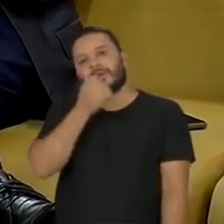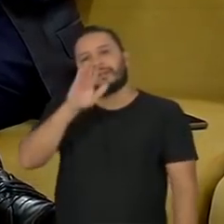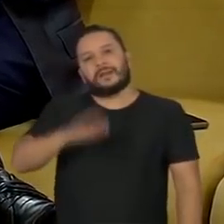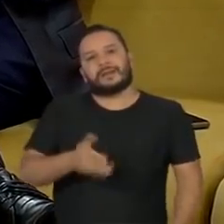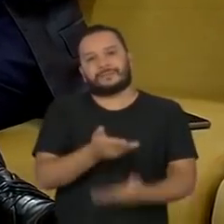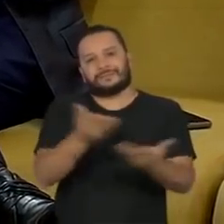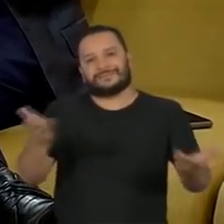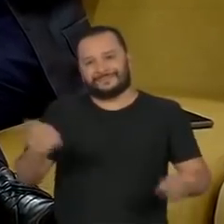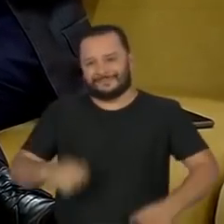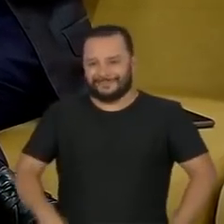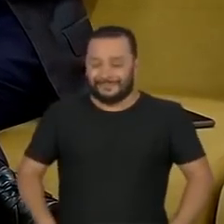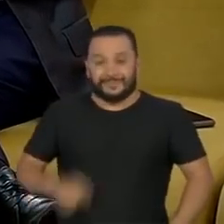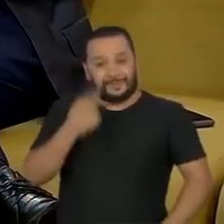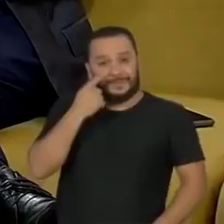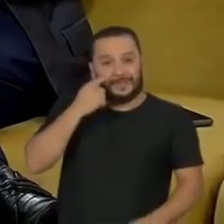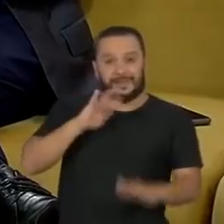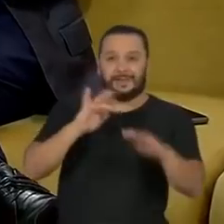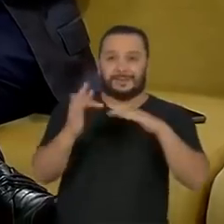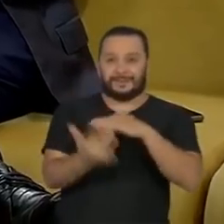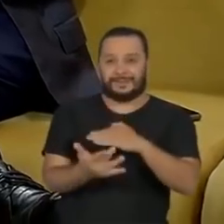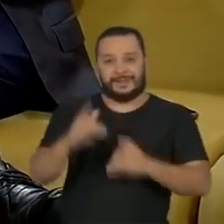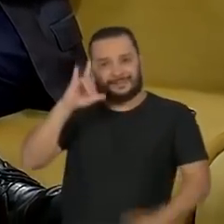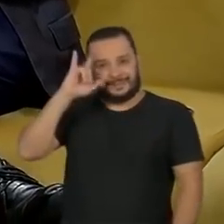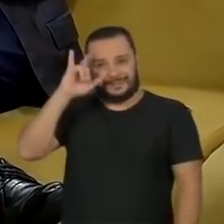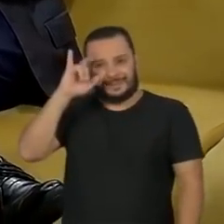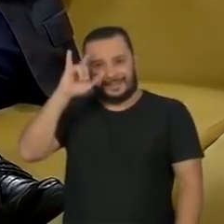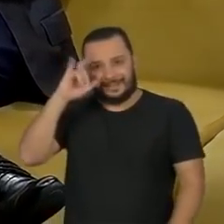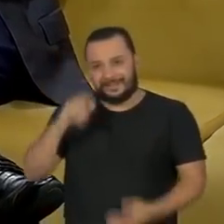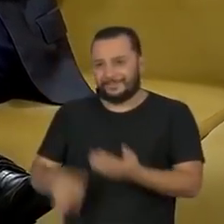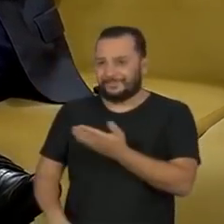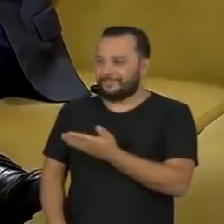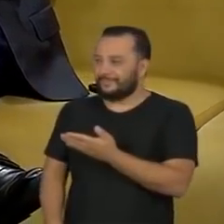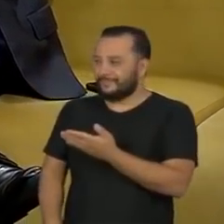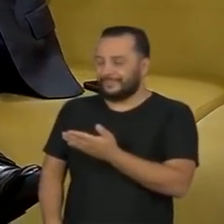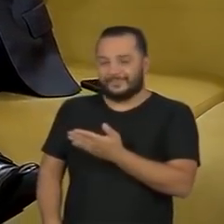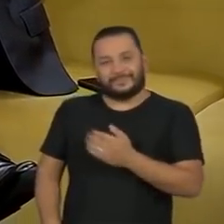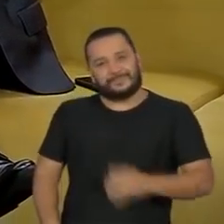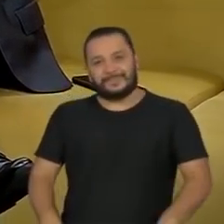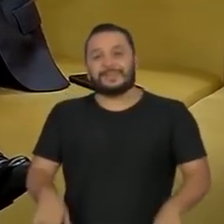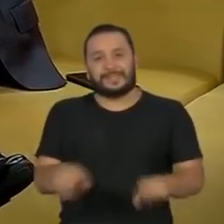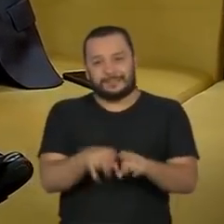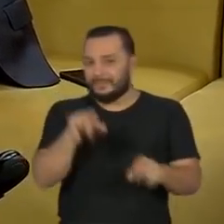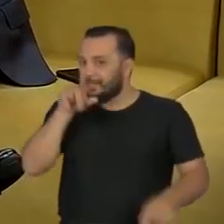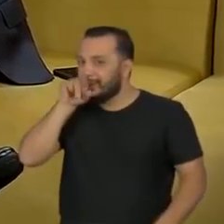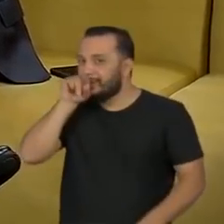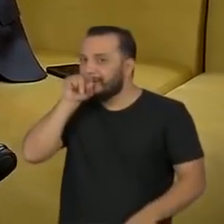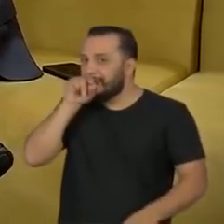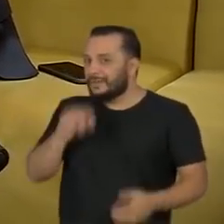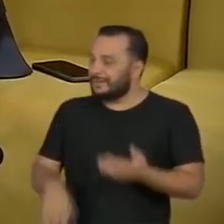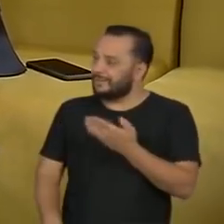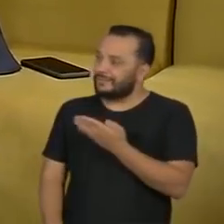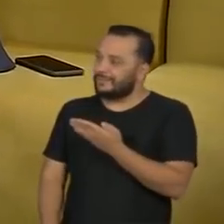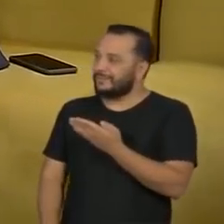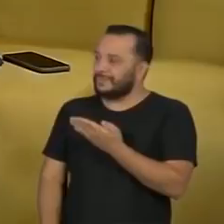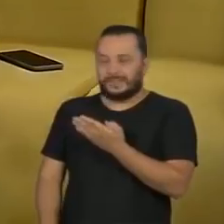continue nos acompanhando pelas redes sociais, no Instagram, @jornalismo TV Cultura, no Twitter,